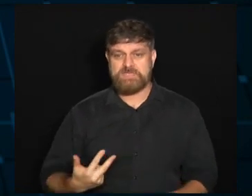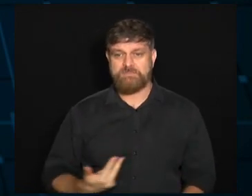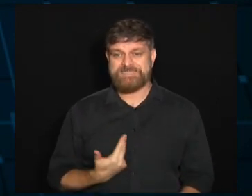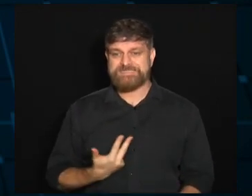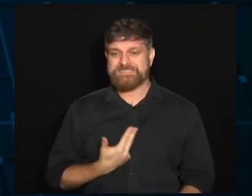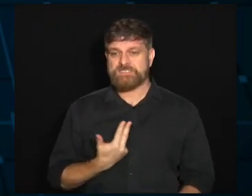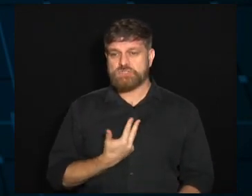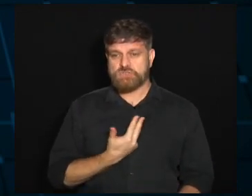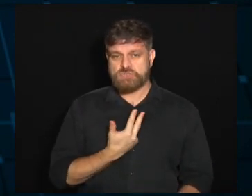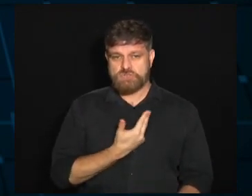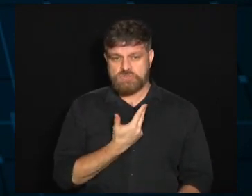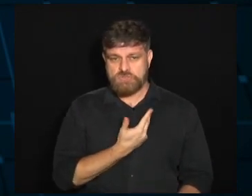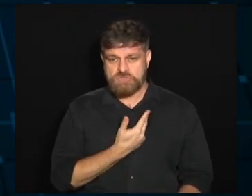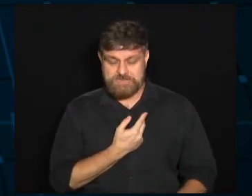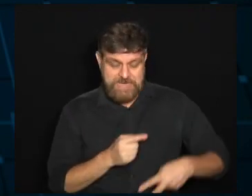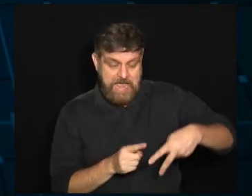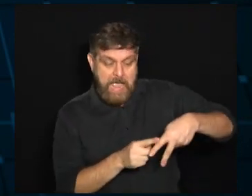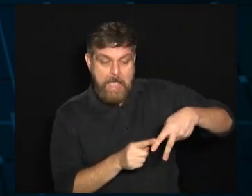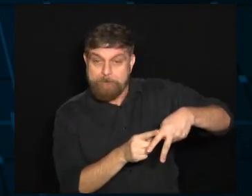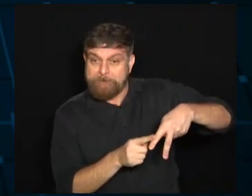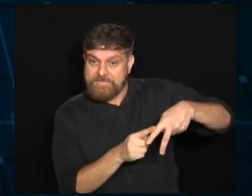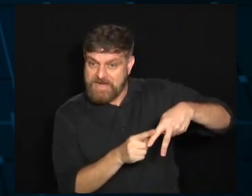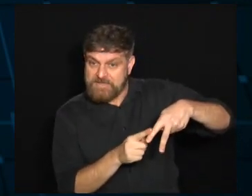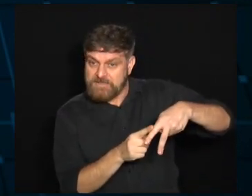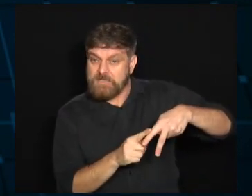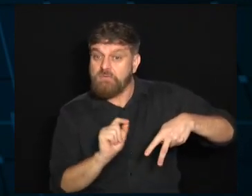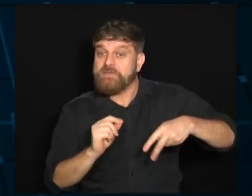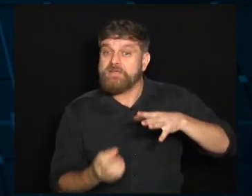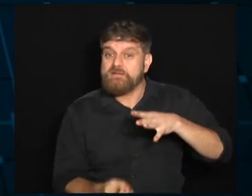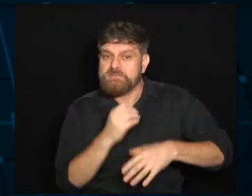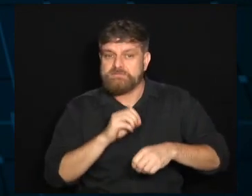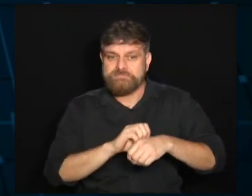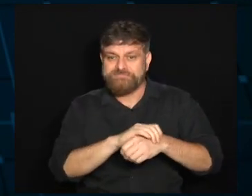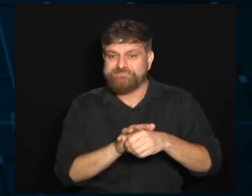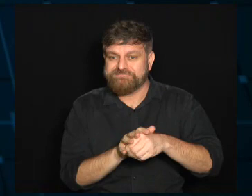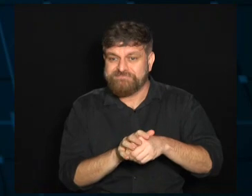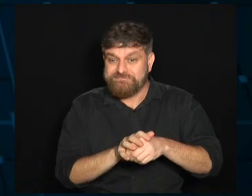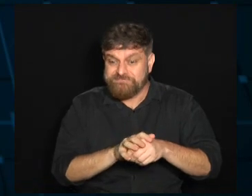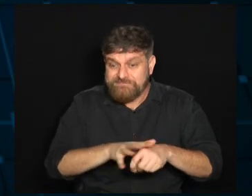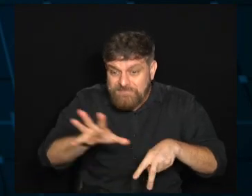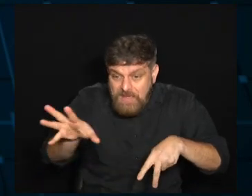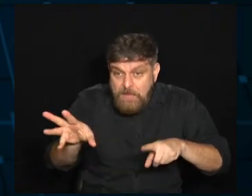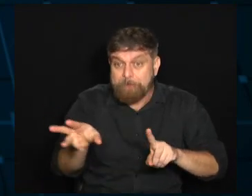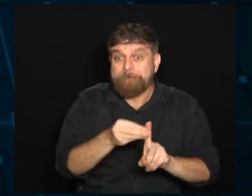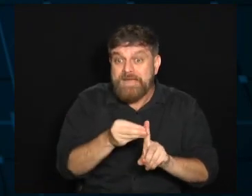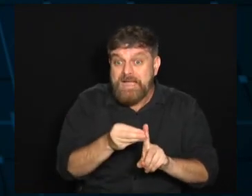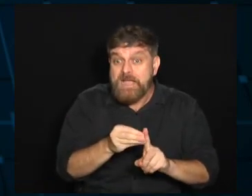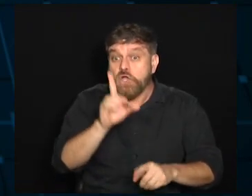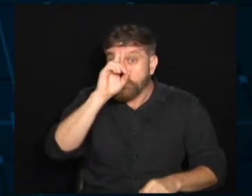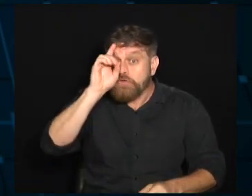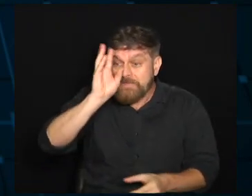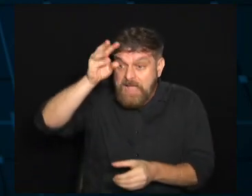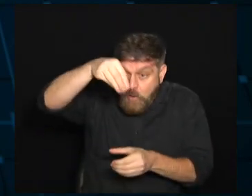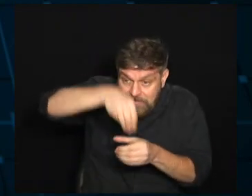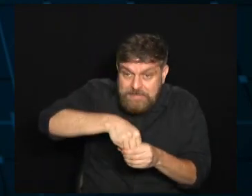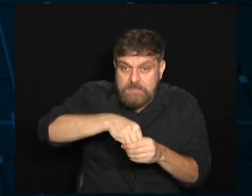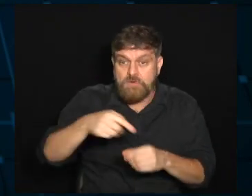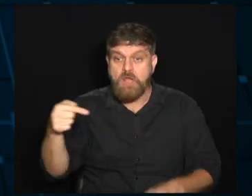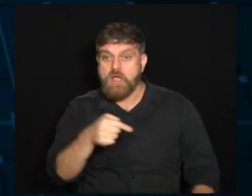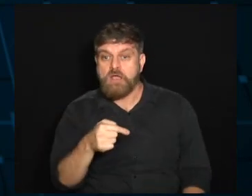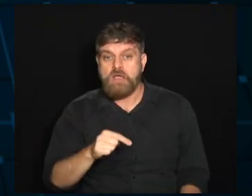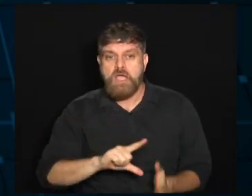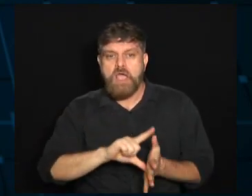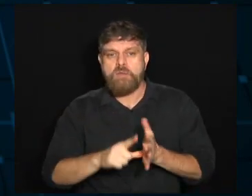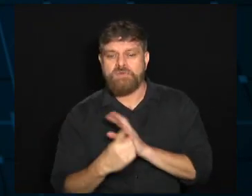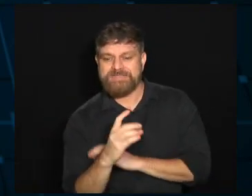cirurgia na perna e contraiu o vírus dentro do hospital e veio ao falecimento depois